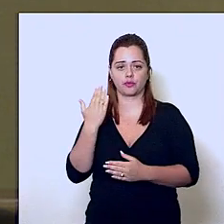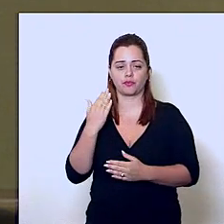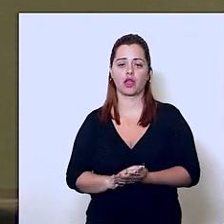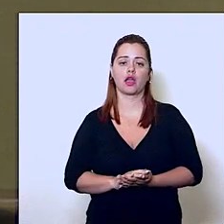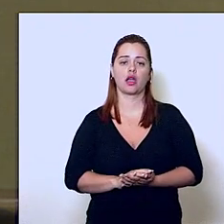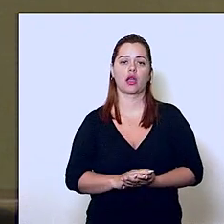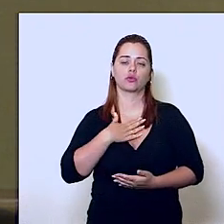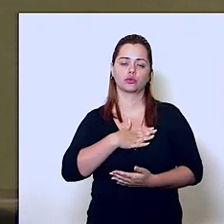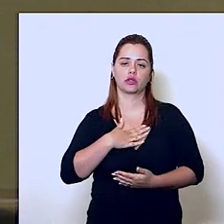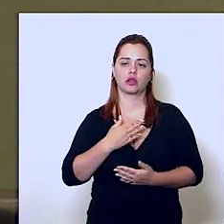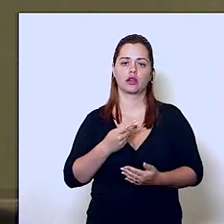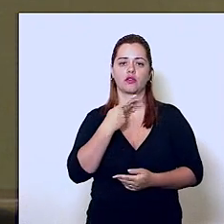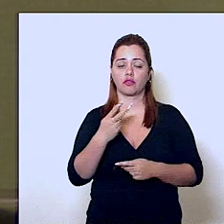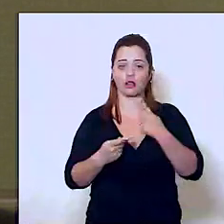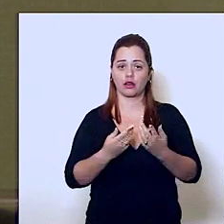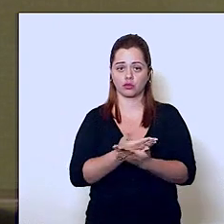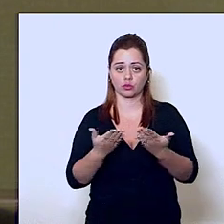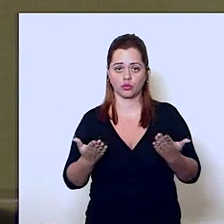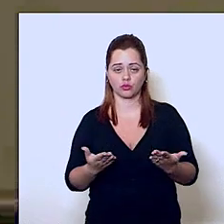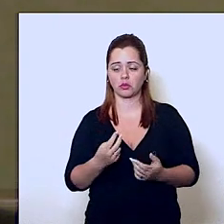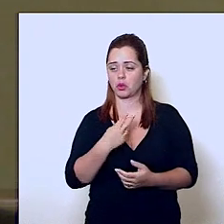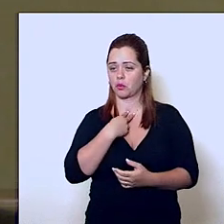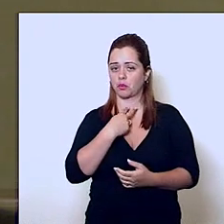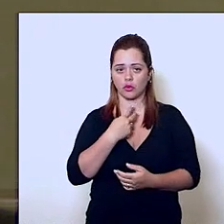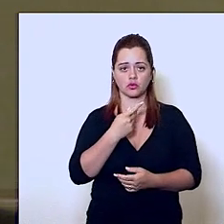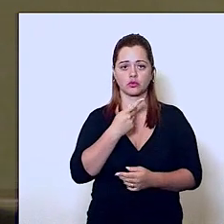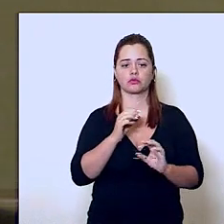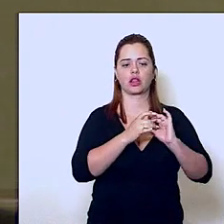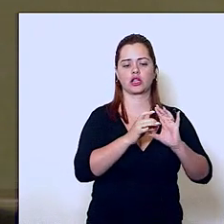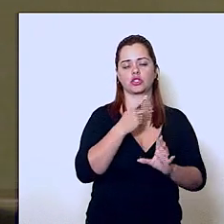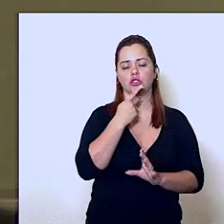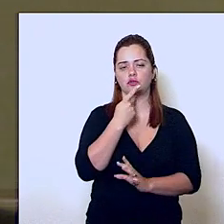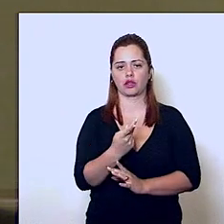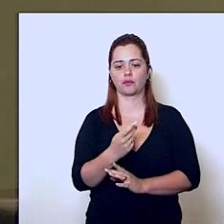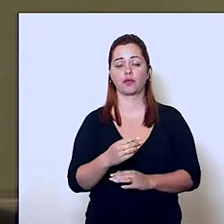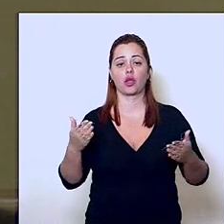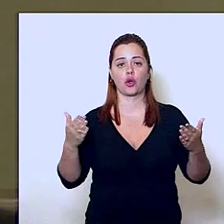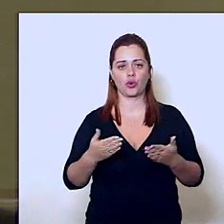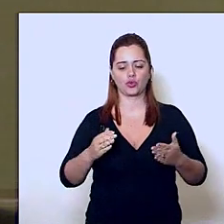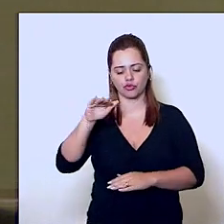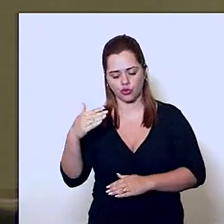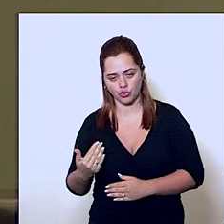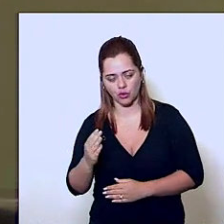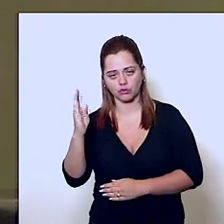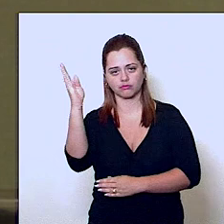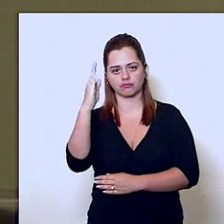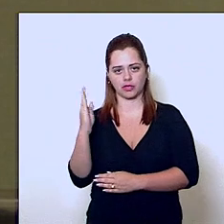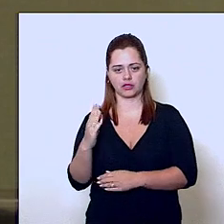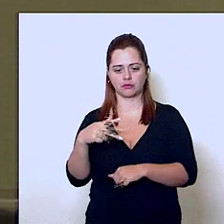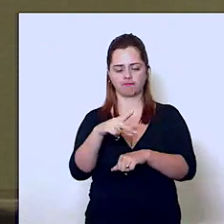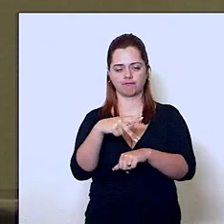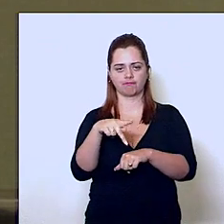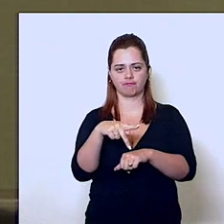eu não posso deixar de dizer, que hoje nós homenageamos o país. Essa homenagem é muito maior do que a homenagem a